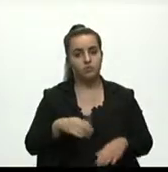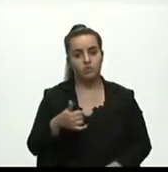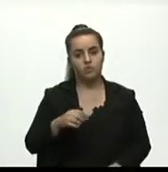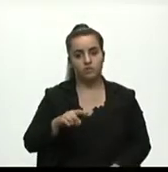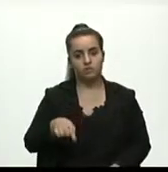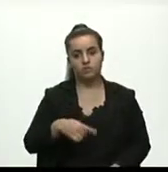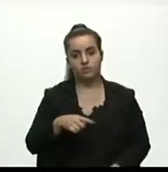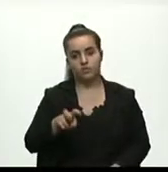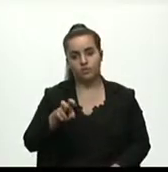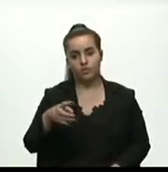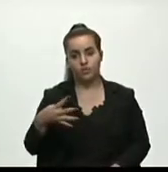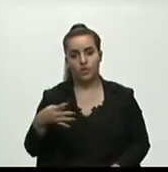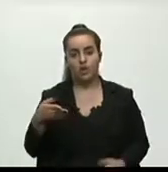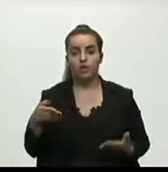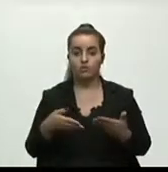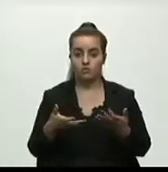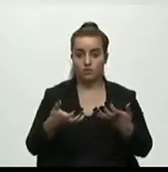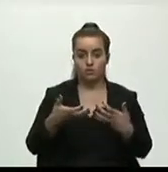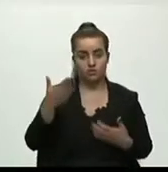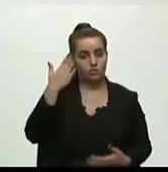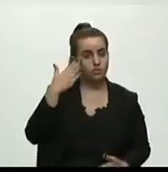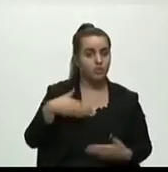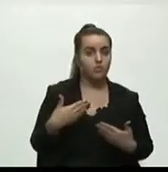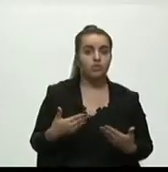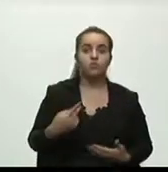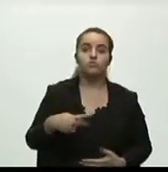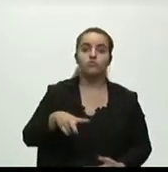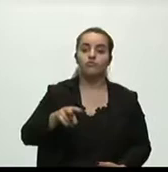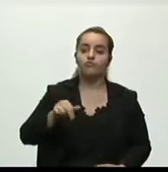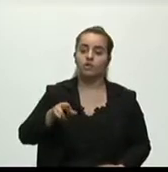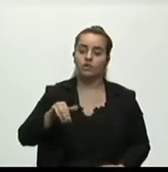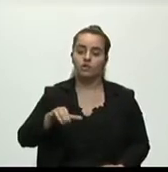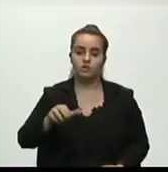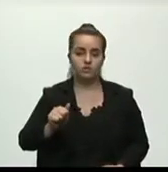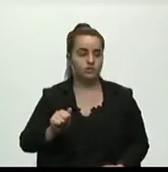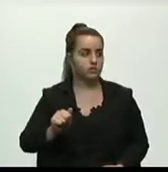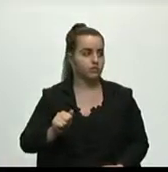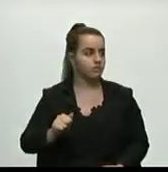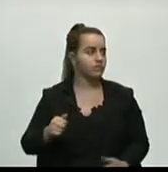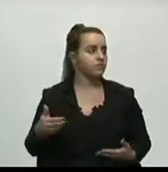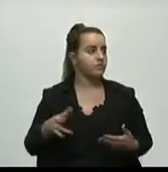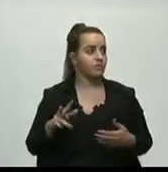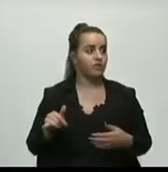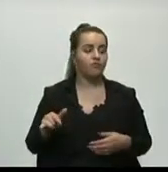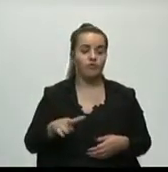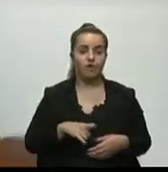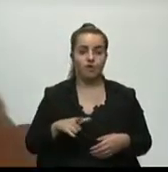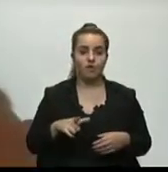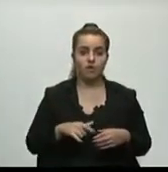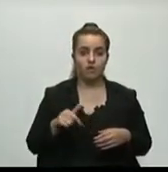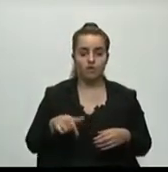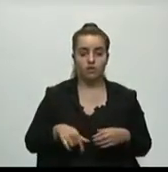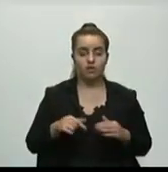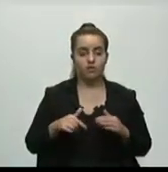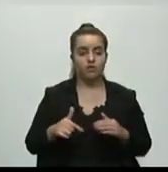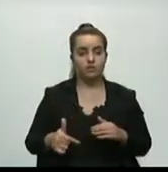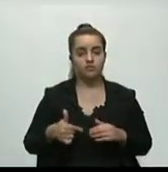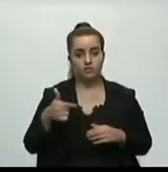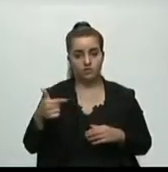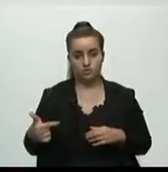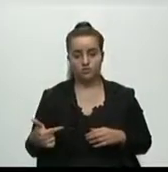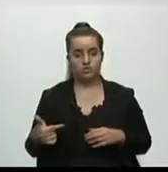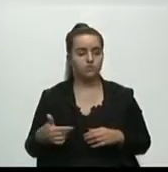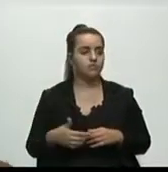10,54. Agora eu quero a variância. Como que eu determino a variância? A variância eu determino elevando esse valor ao quadrado.